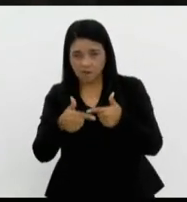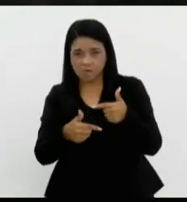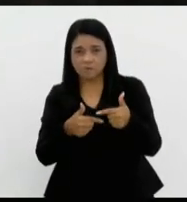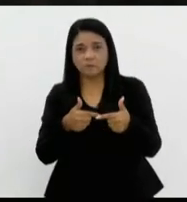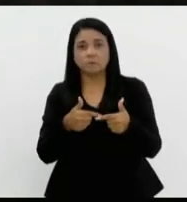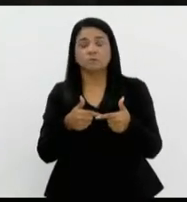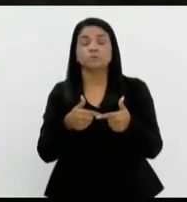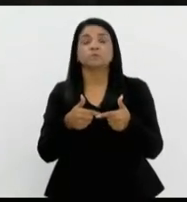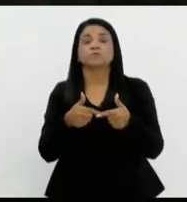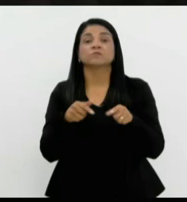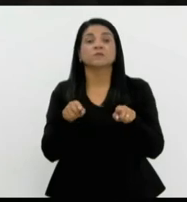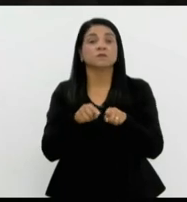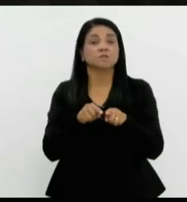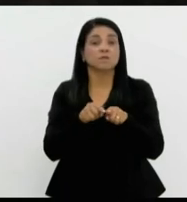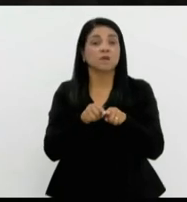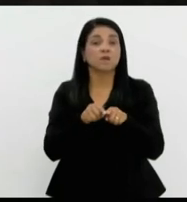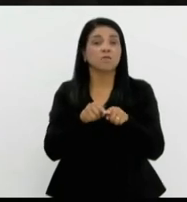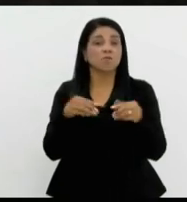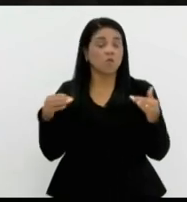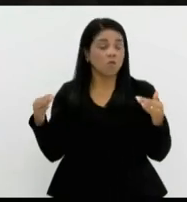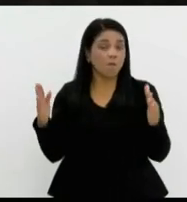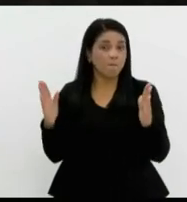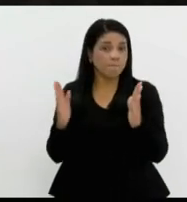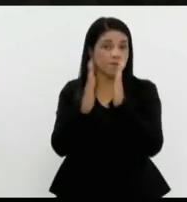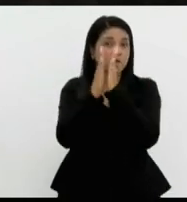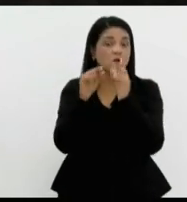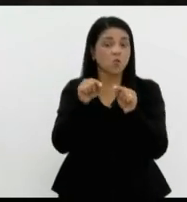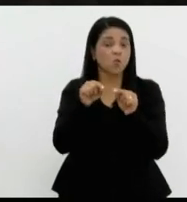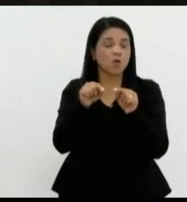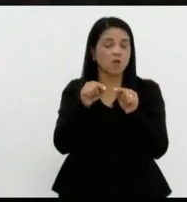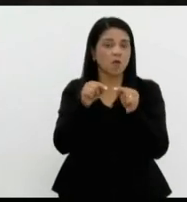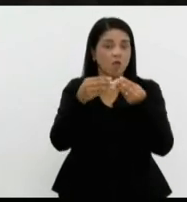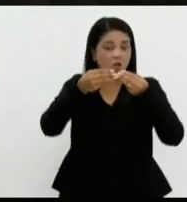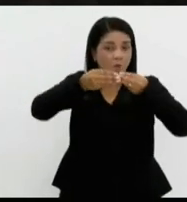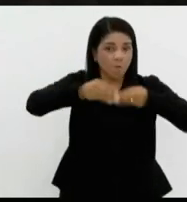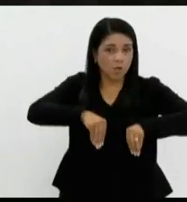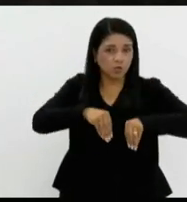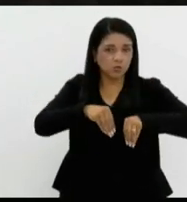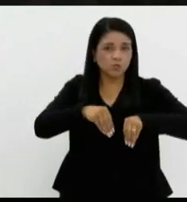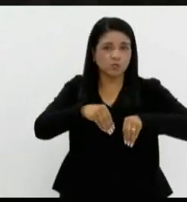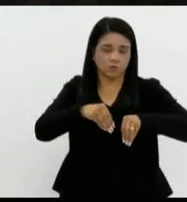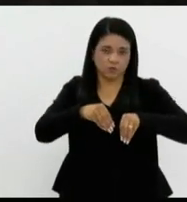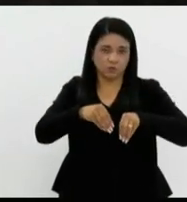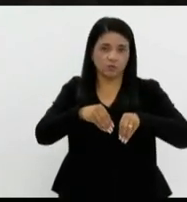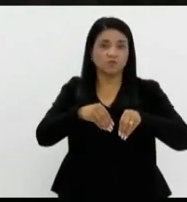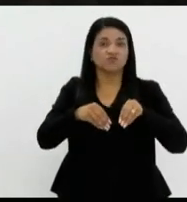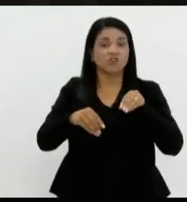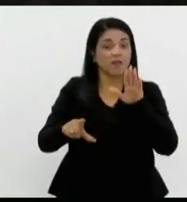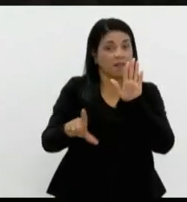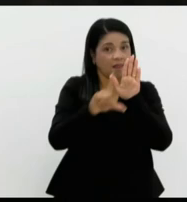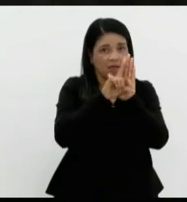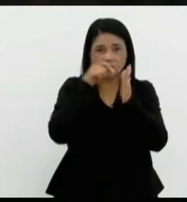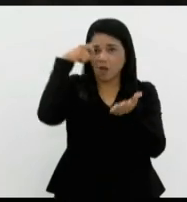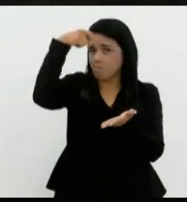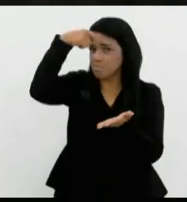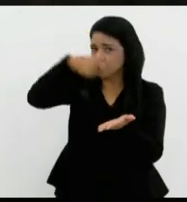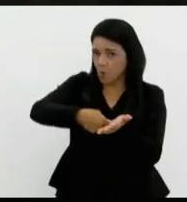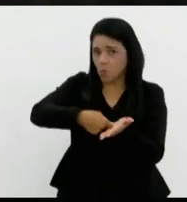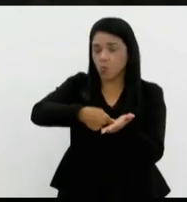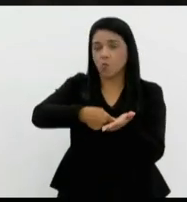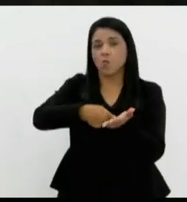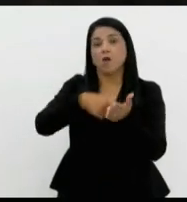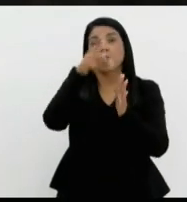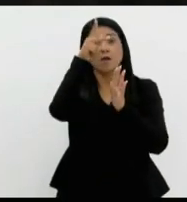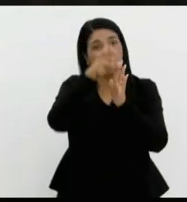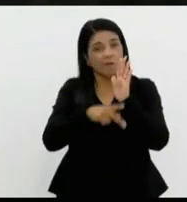não confronta, né, com a obrigação da reparação de danos, que já é um impositivo de lei. Então, esse